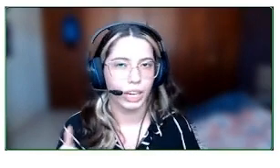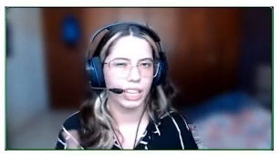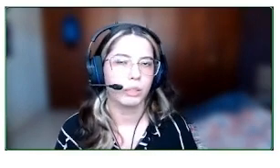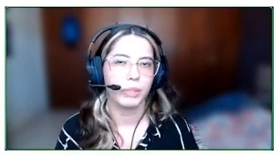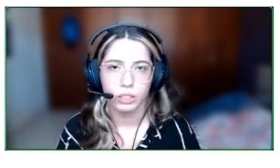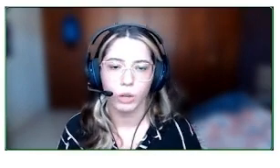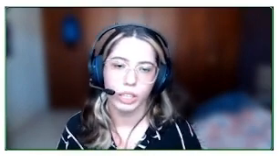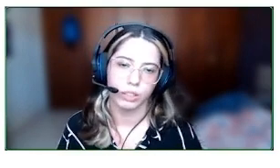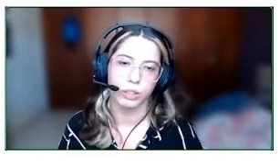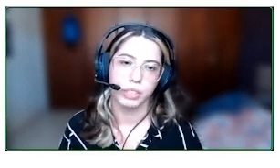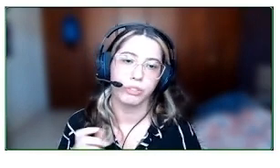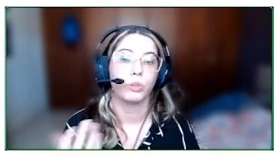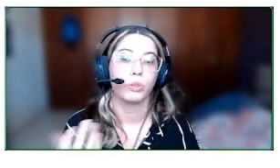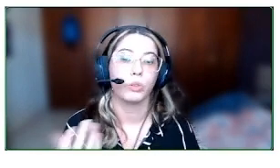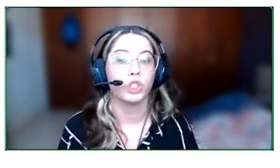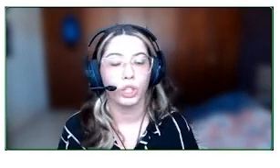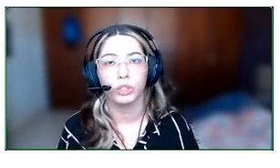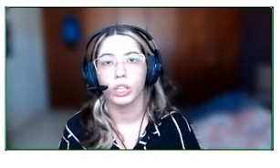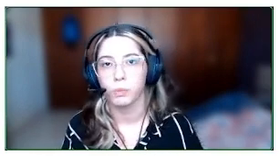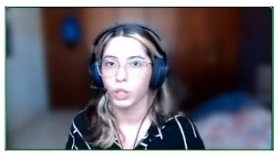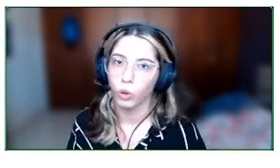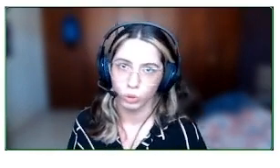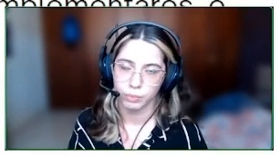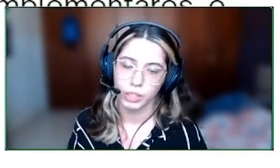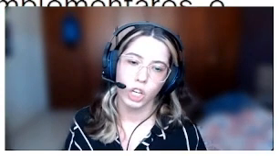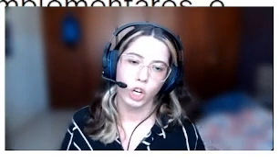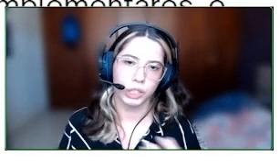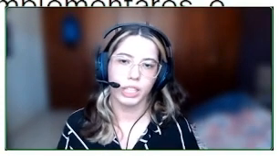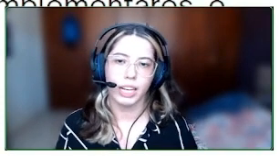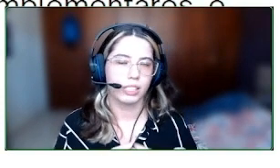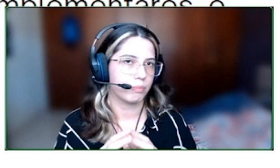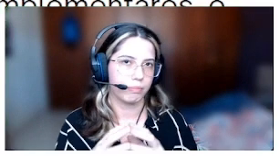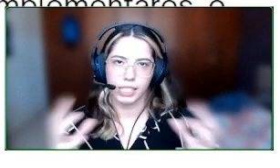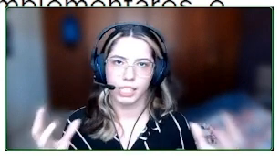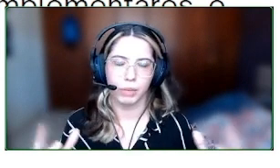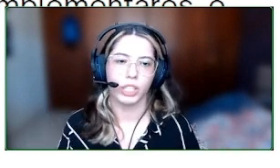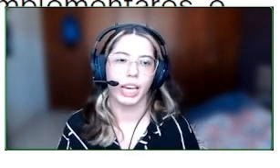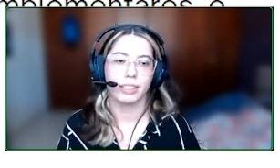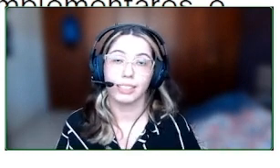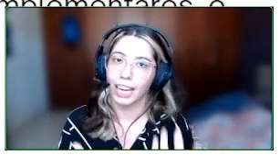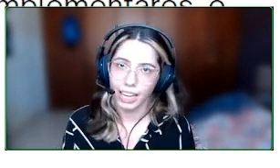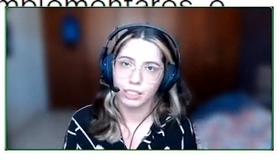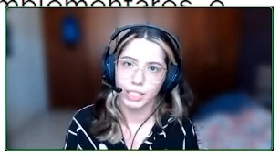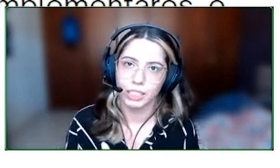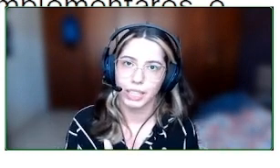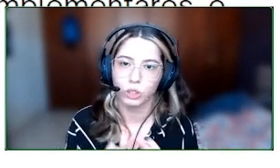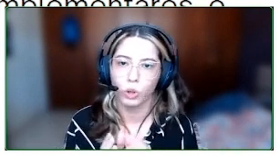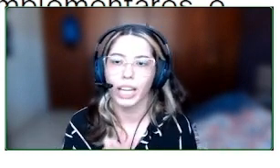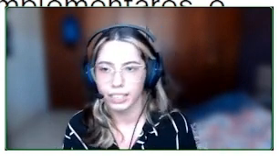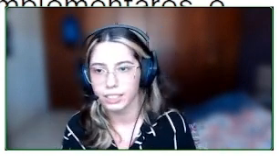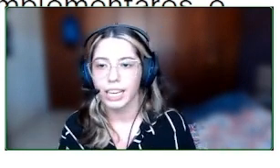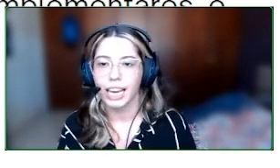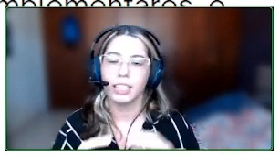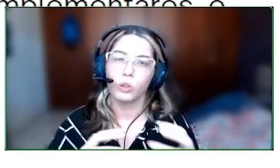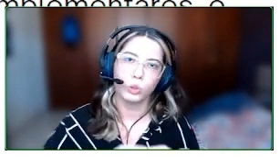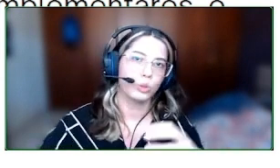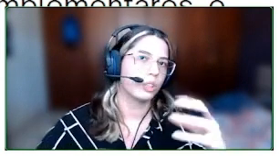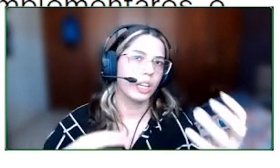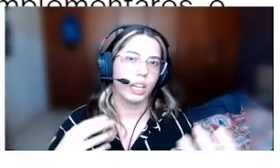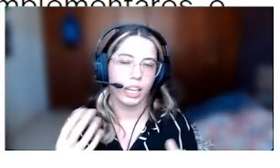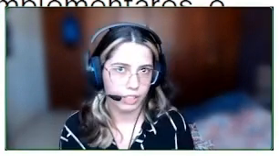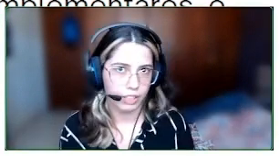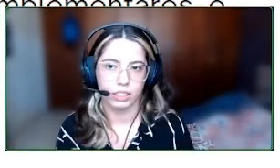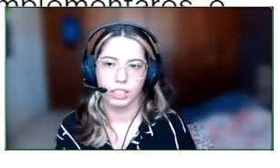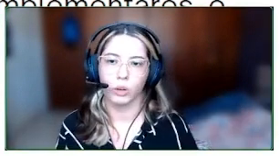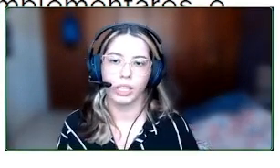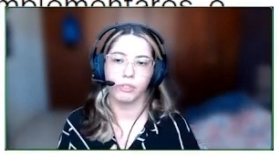Carlito. O Carlito, se eu não me engano, é o orientador. Ele foi feito em julho de 2011. O objetivo deles, basicamente, era testar essas madeiras laminadas coladas em usos